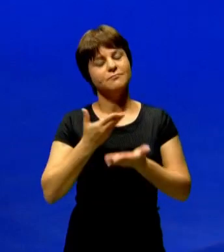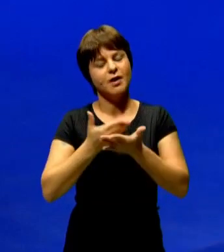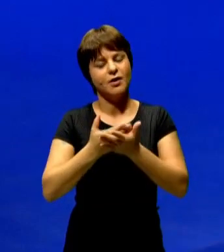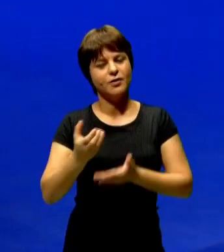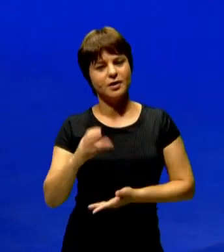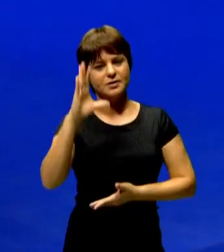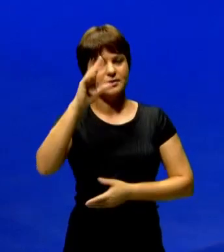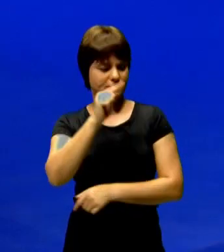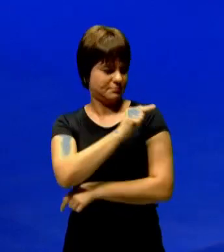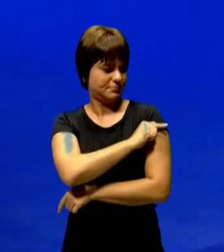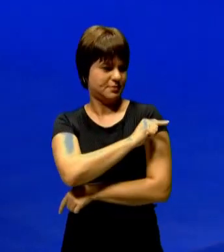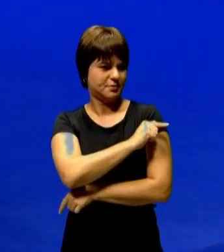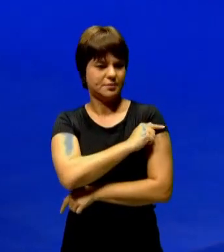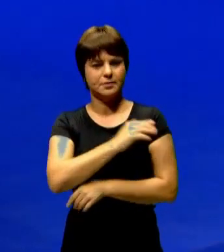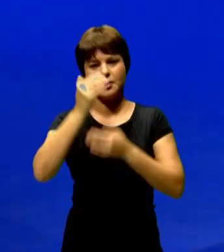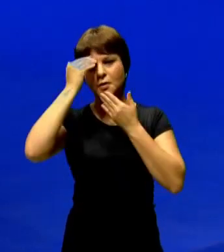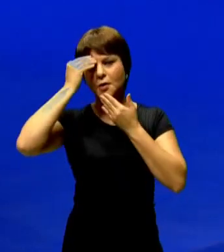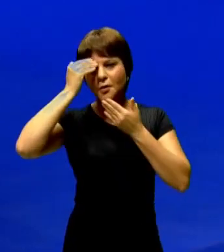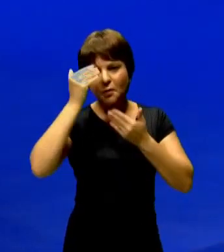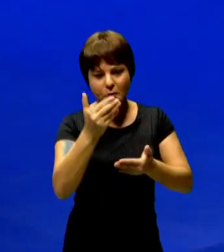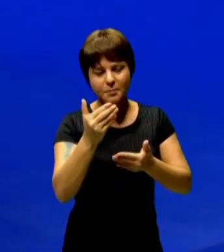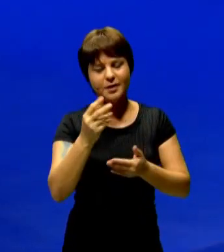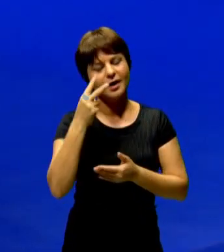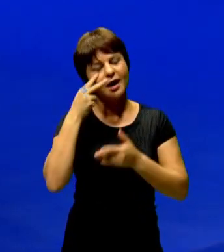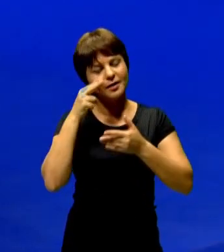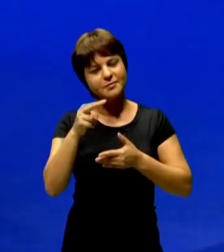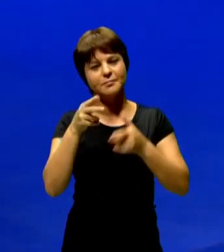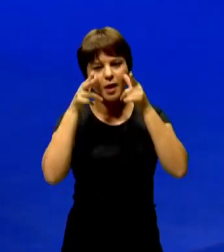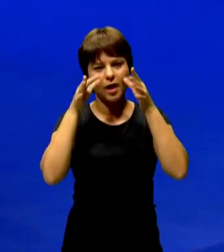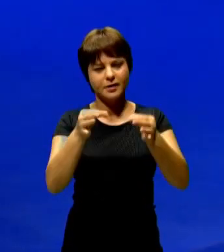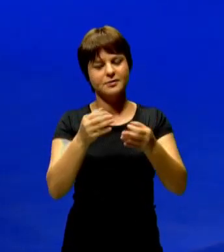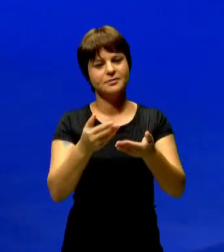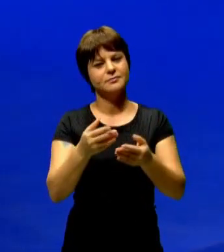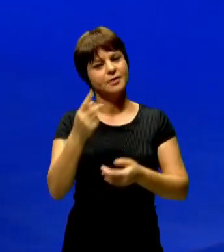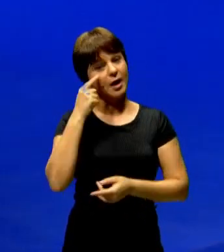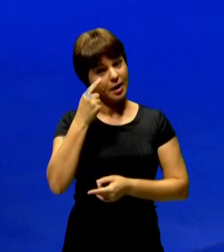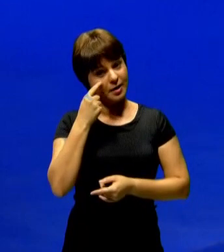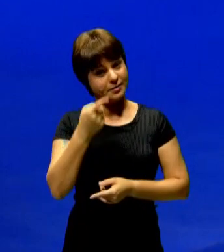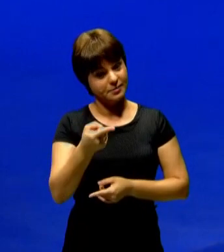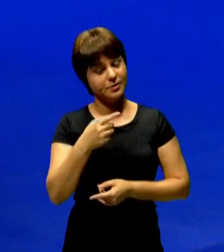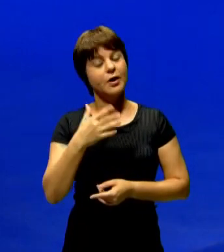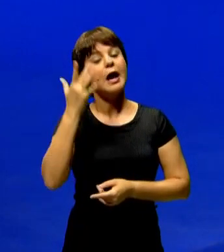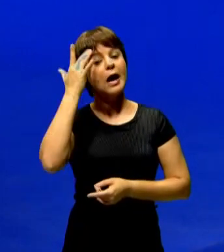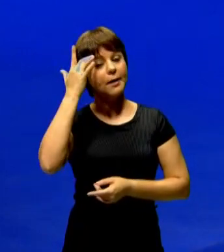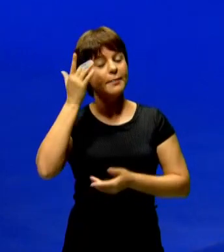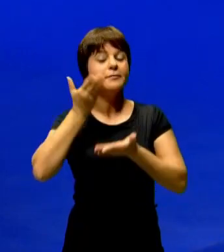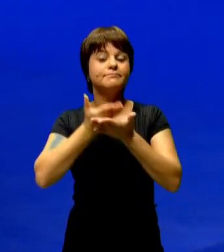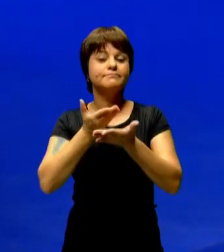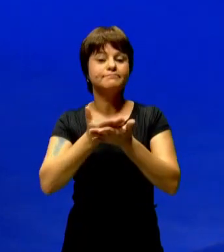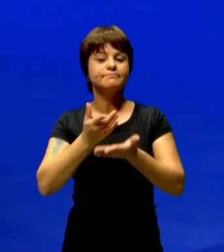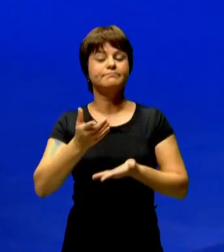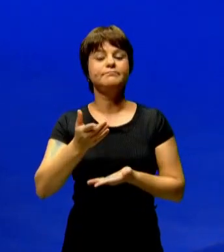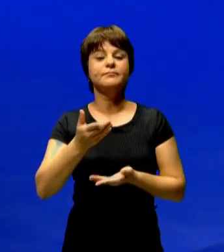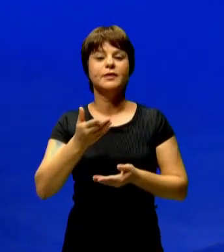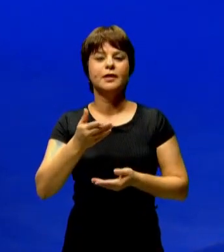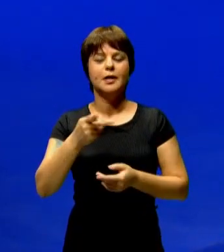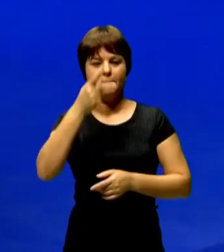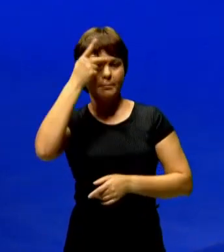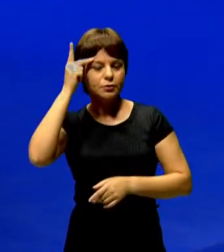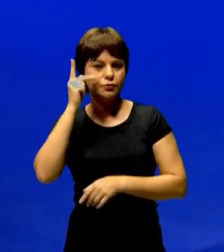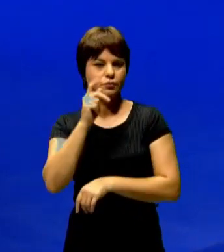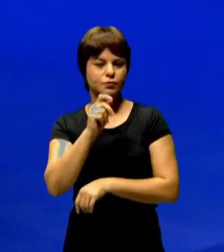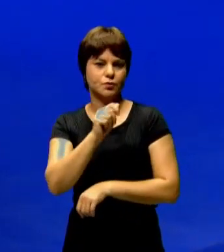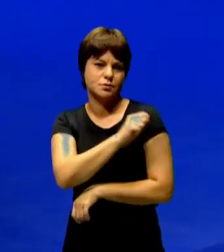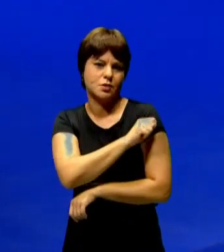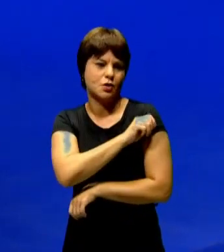para o 7º ano. Muito obrigado pela participação de vocês. Fiquem ligados. Amanhã teremos aulas para os estudantes do